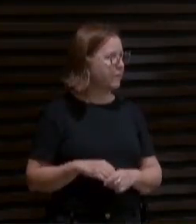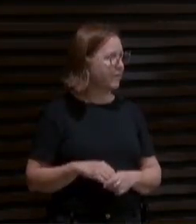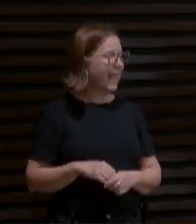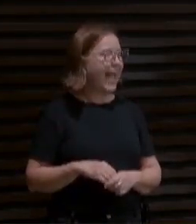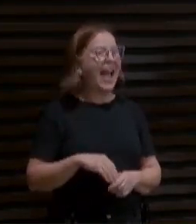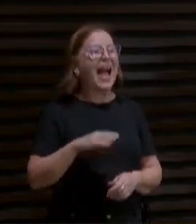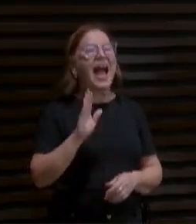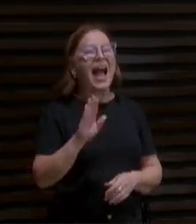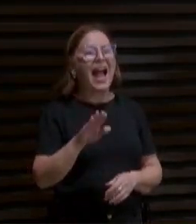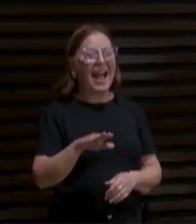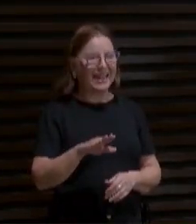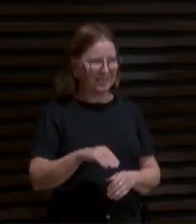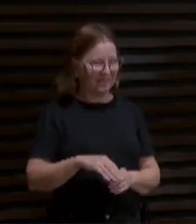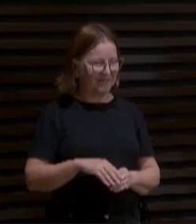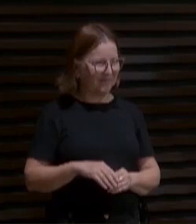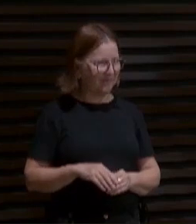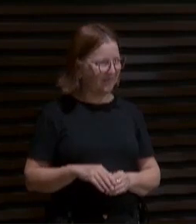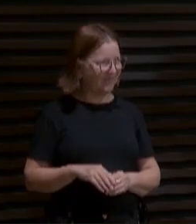Ele está aí